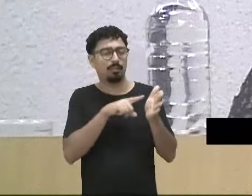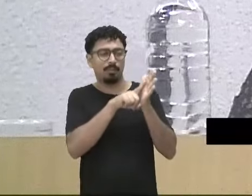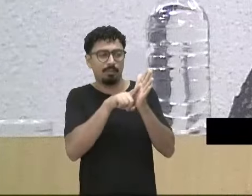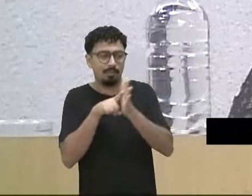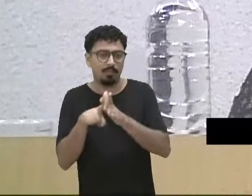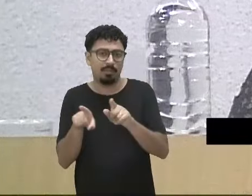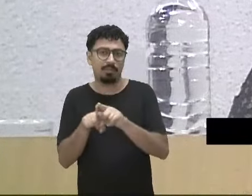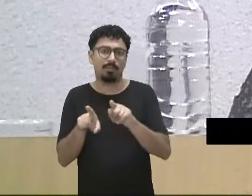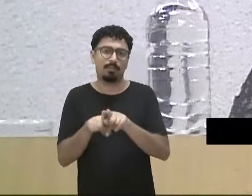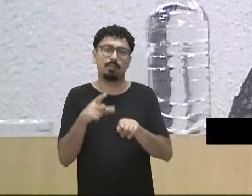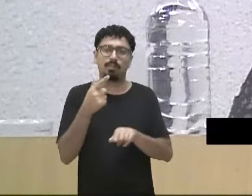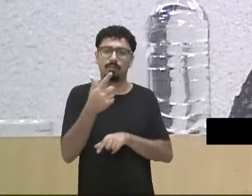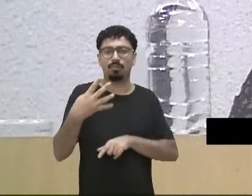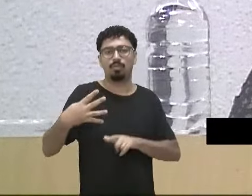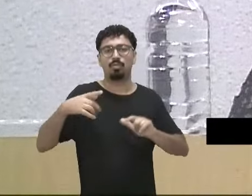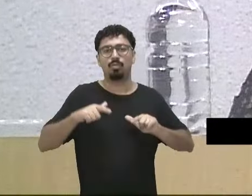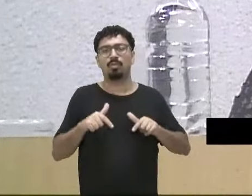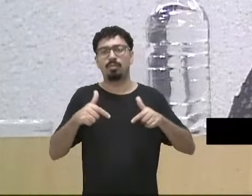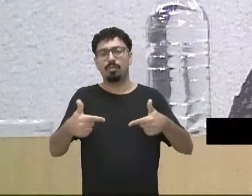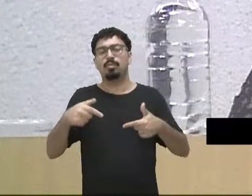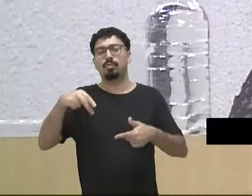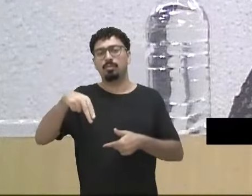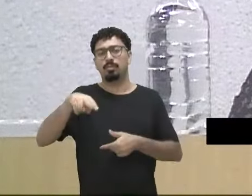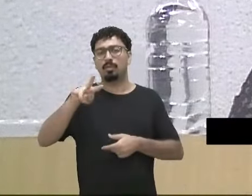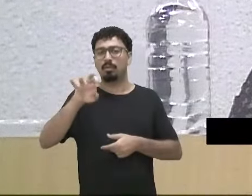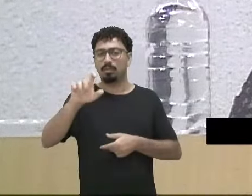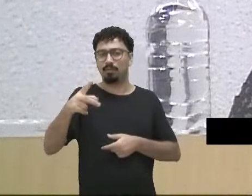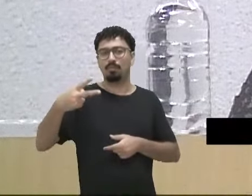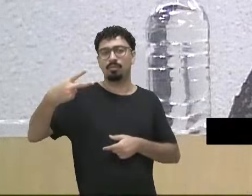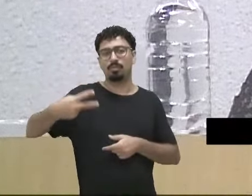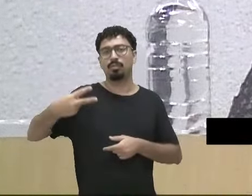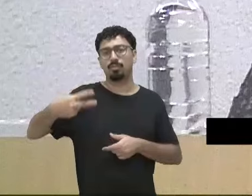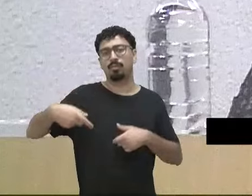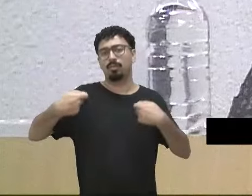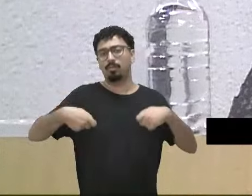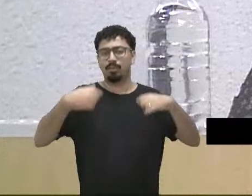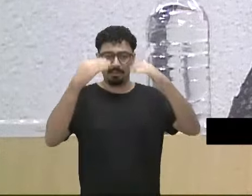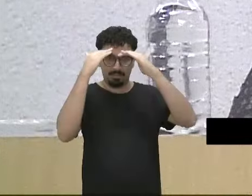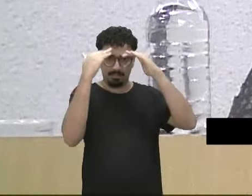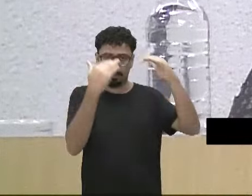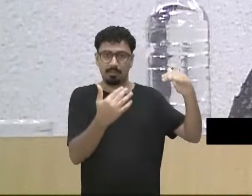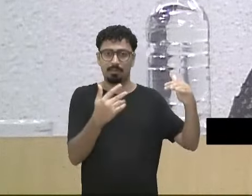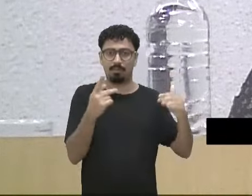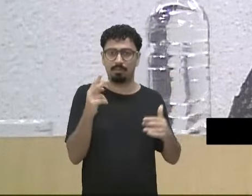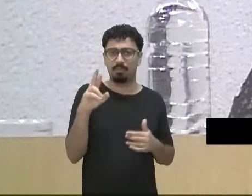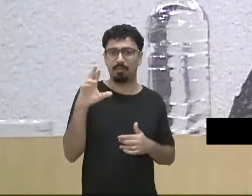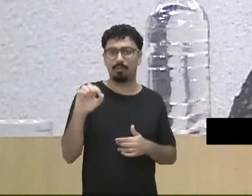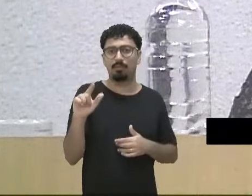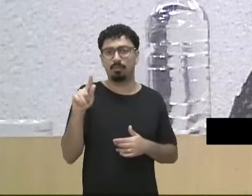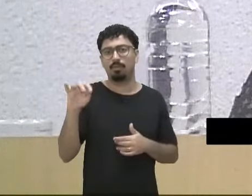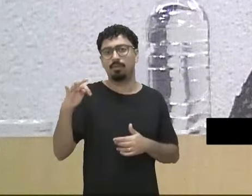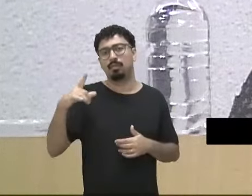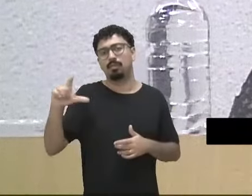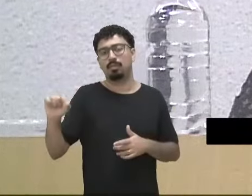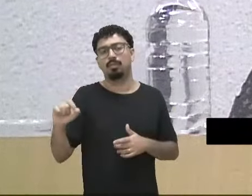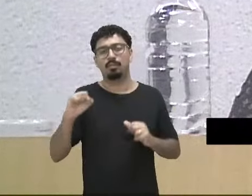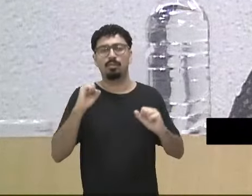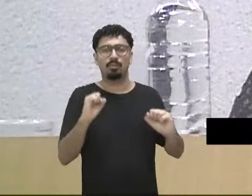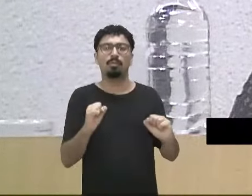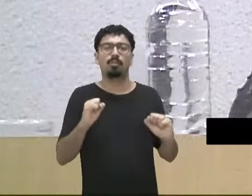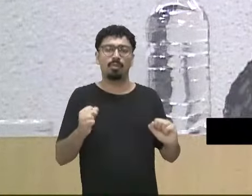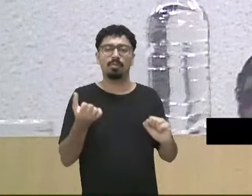São 24 ações no nível 2 do progestão que precisam ser cumpridas. Dessas 24, a gente pode deixar de cumprir, se eu não me